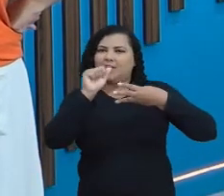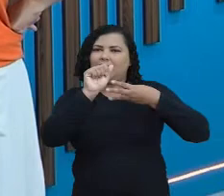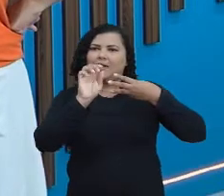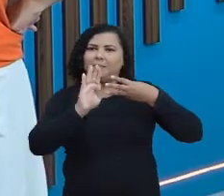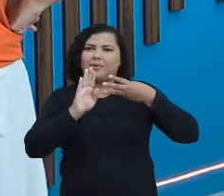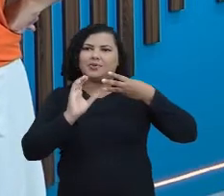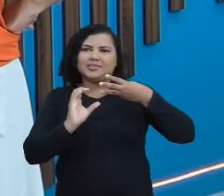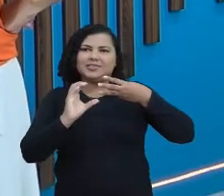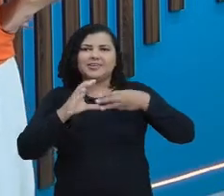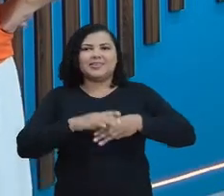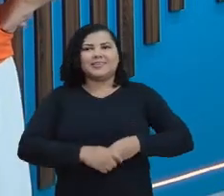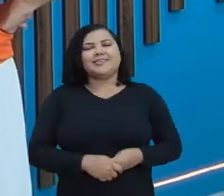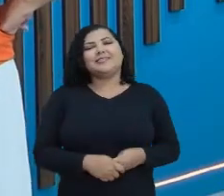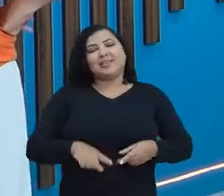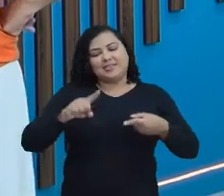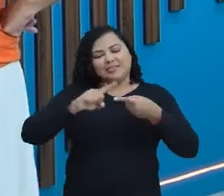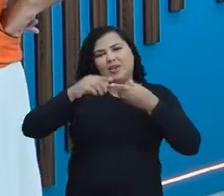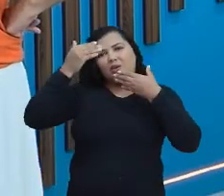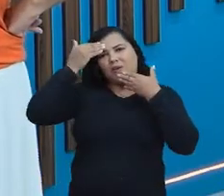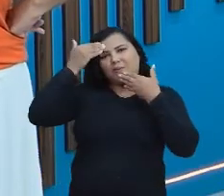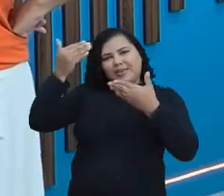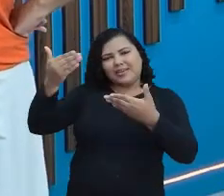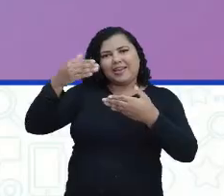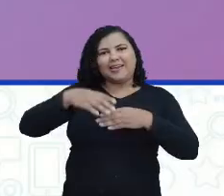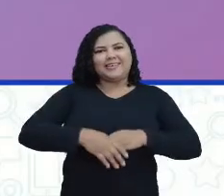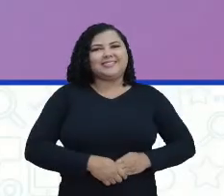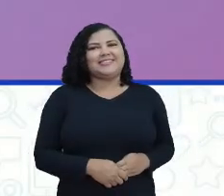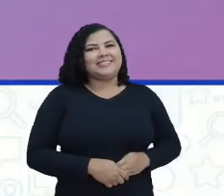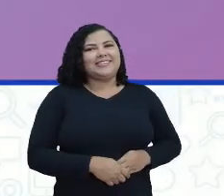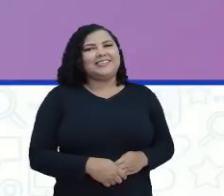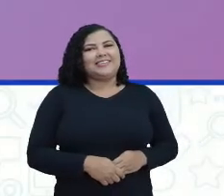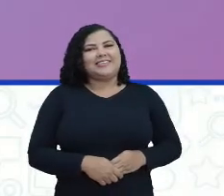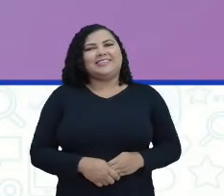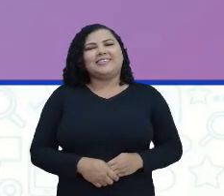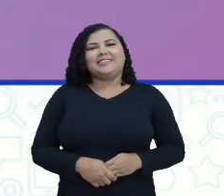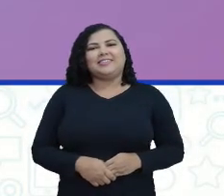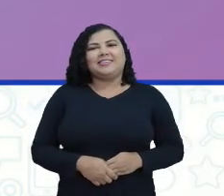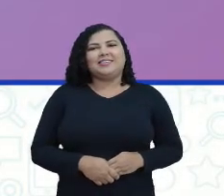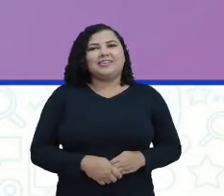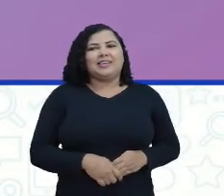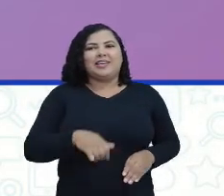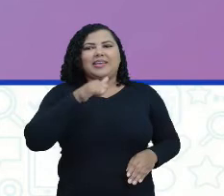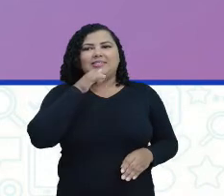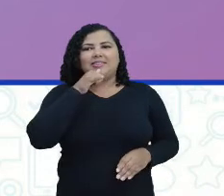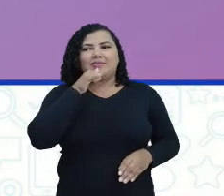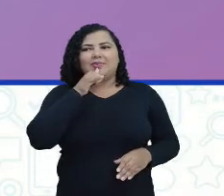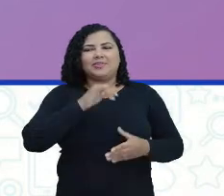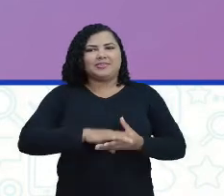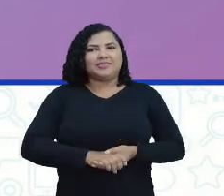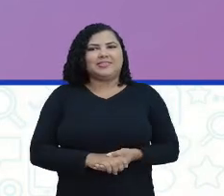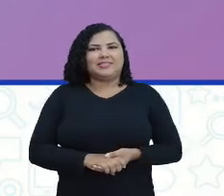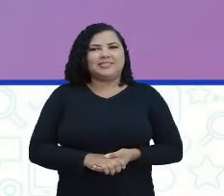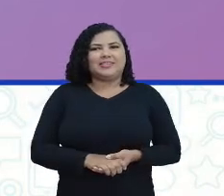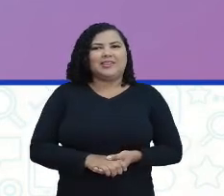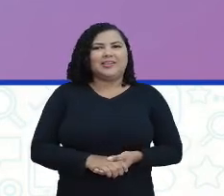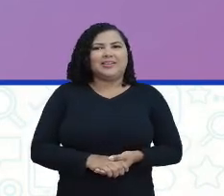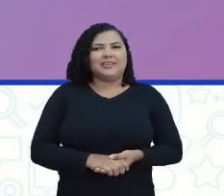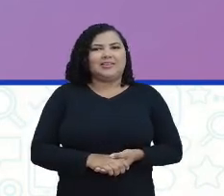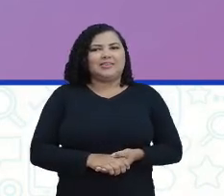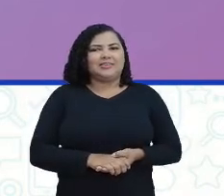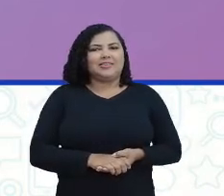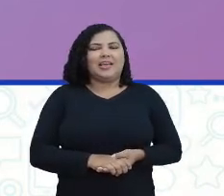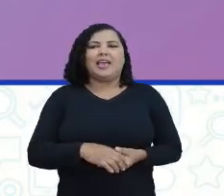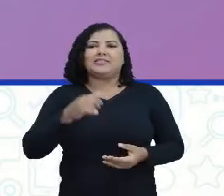five? Quer dizer, obrigado. Estar torcendo por alguém rezando ou orando. Não é bem isso.